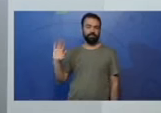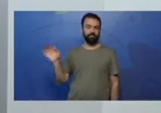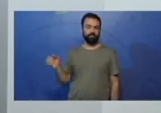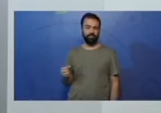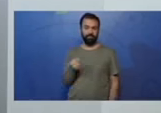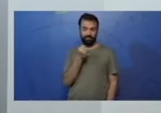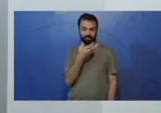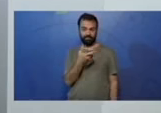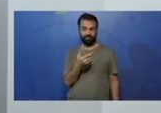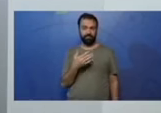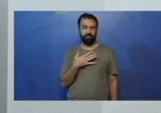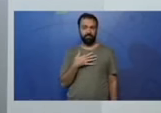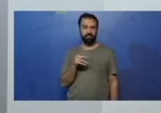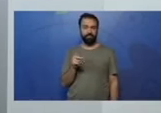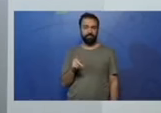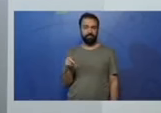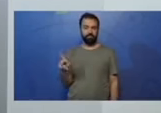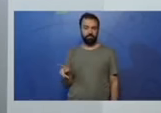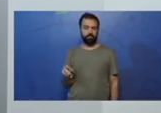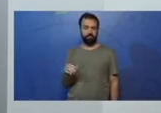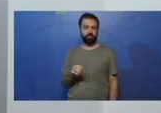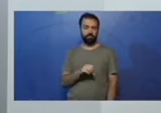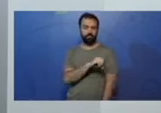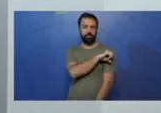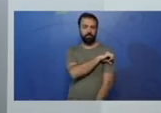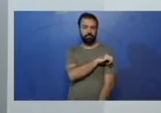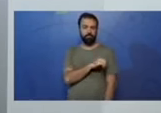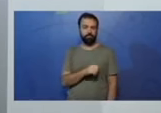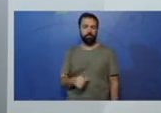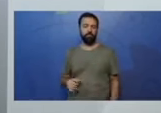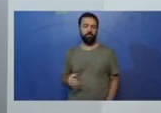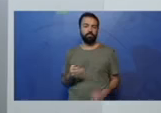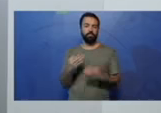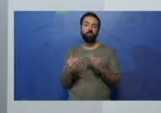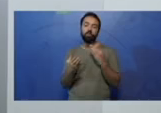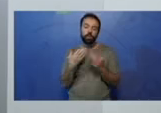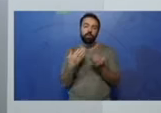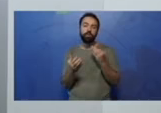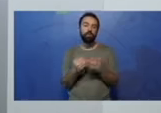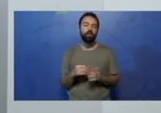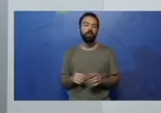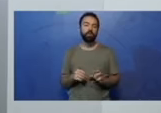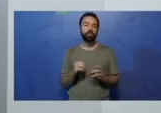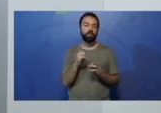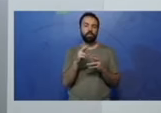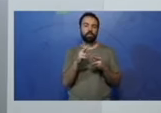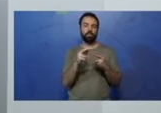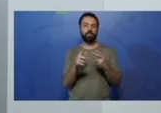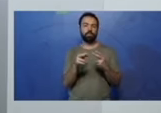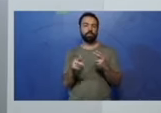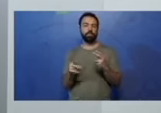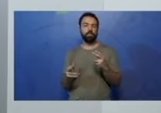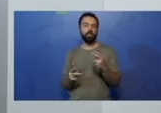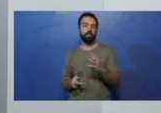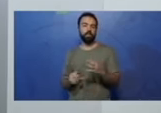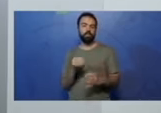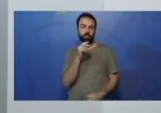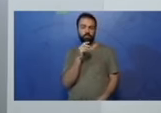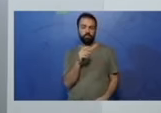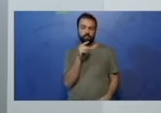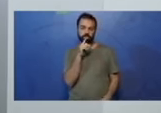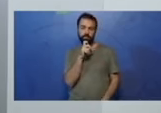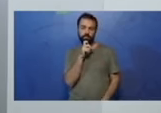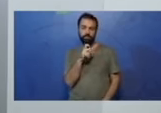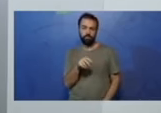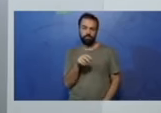Olá, eu sou a professora Mônica e na aula de ciências de hoje nós vamos falar sobre os estados físicos da matéria e suas